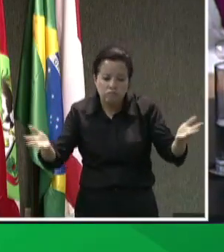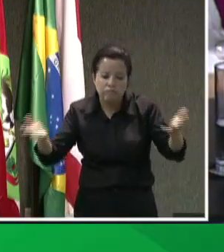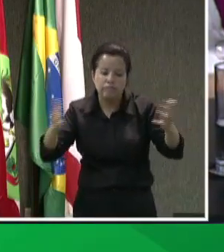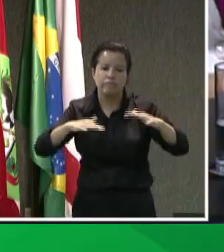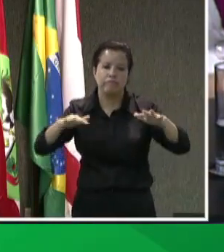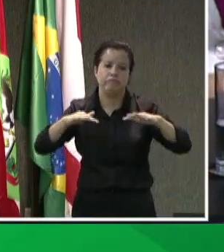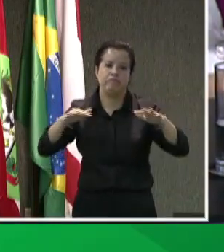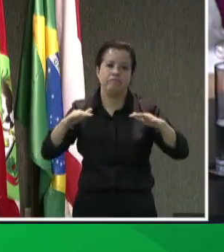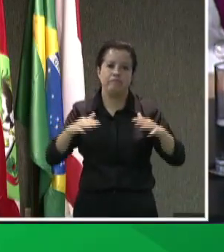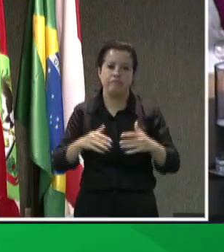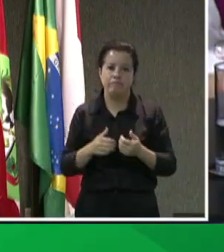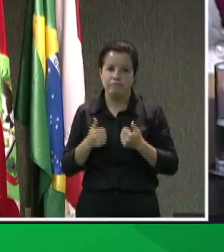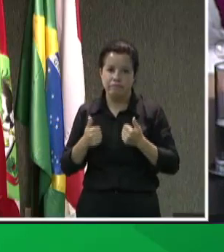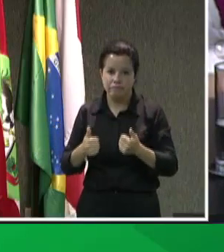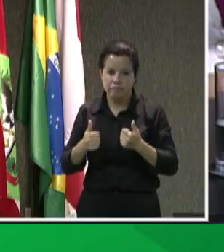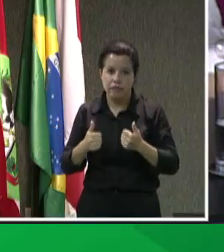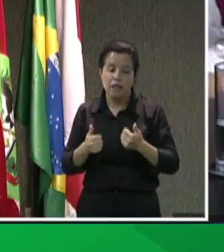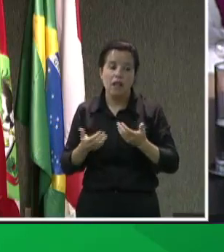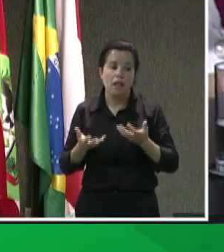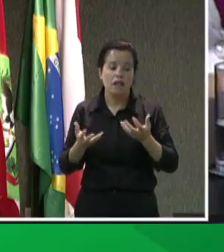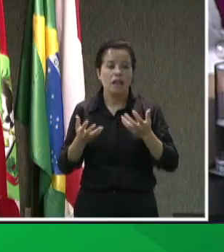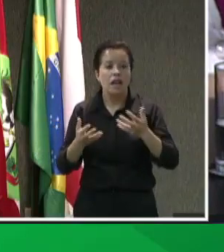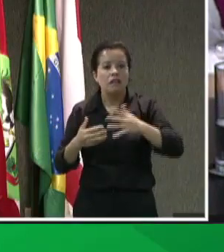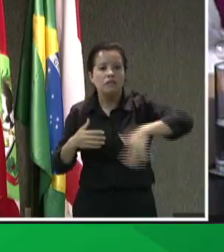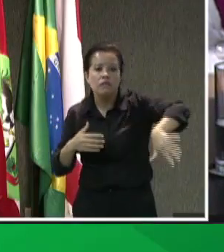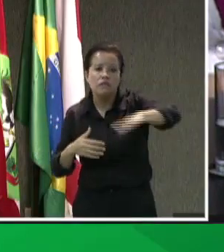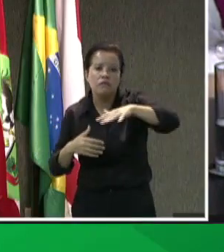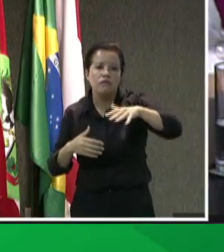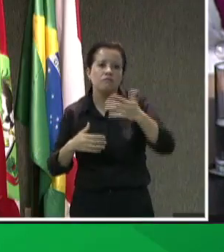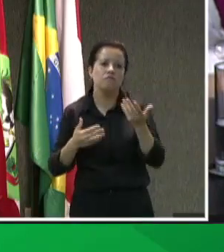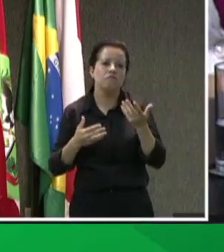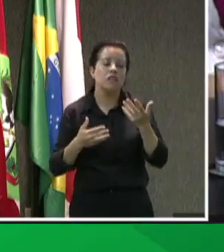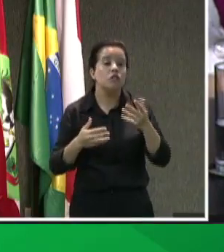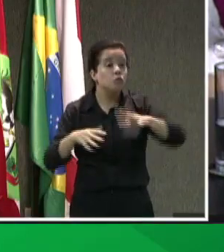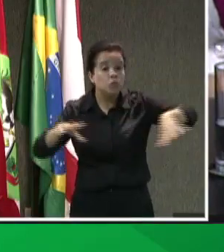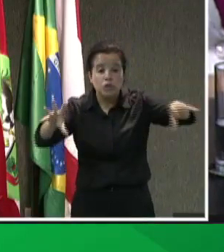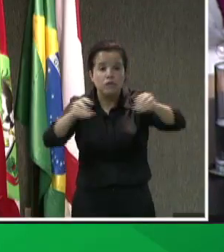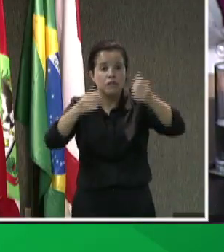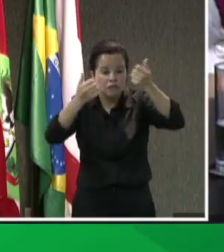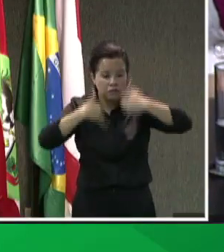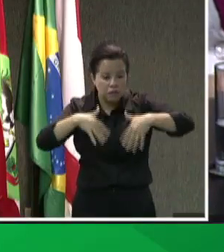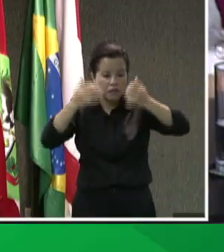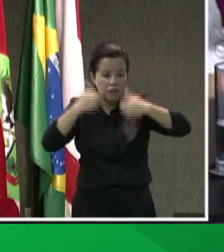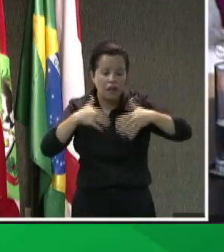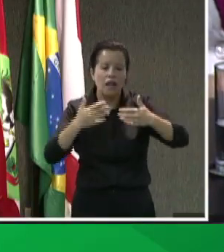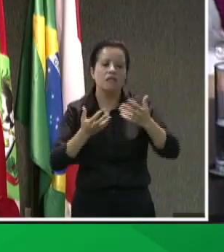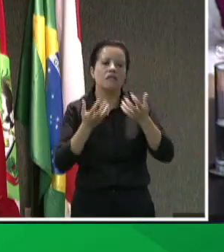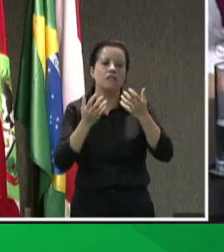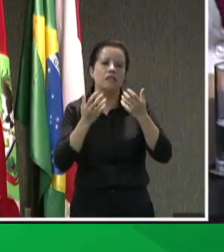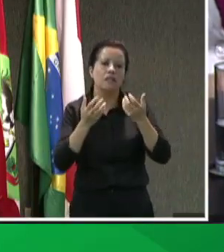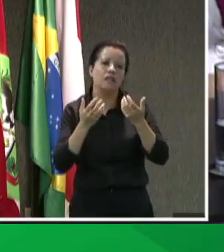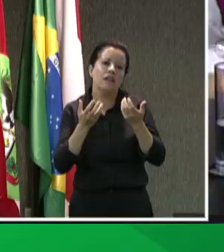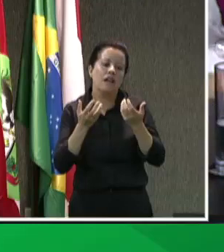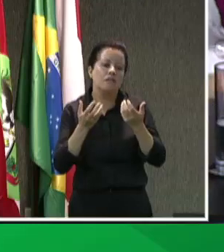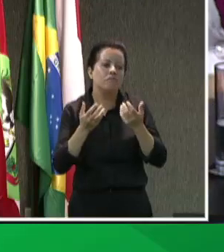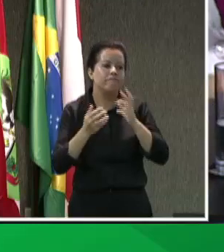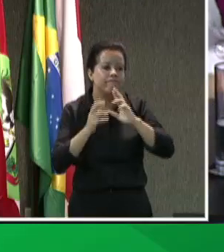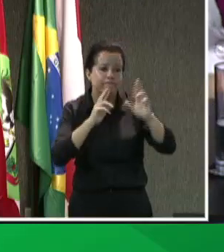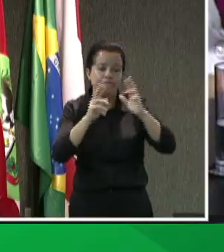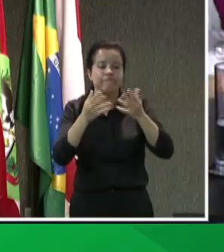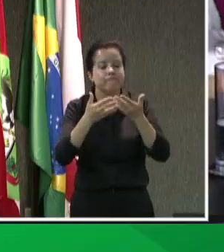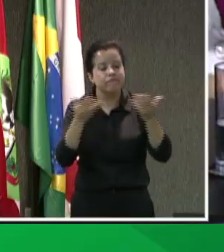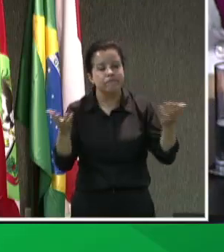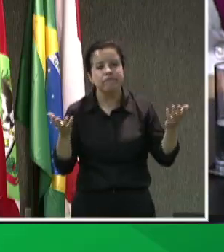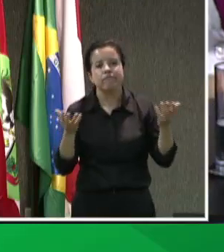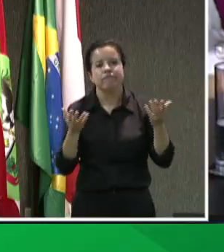pirâmide. Então, espero que tenha contemplado a todos como que tinham feito as indagações. E eu me sinto muito